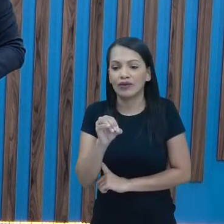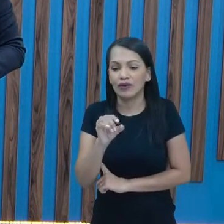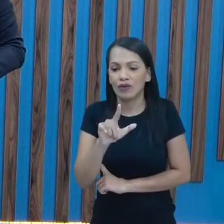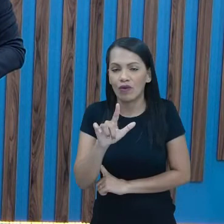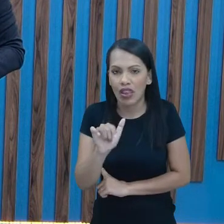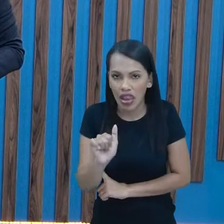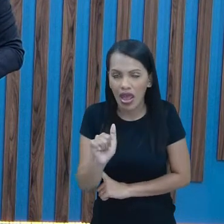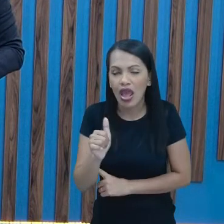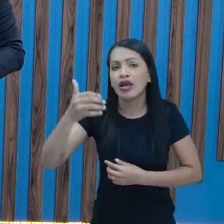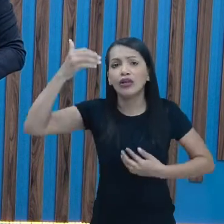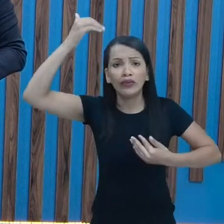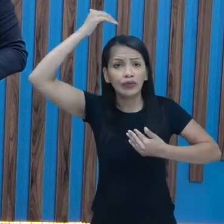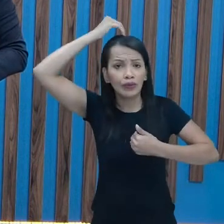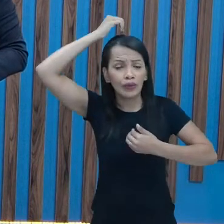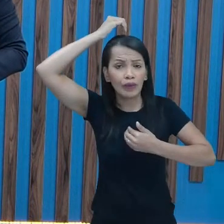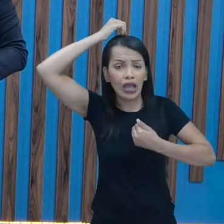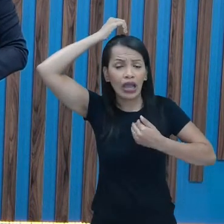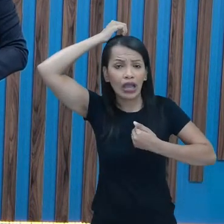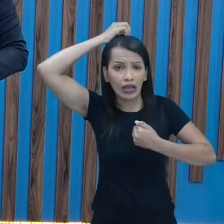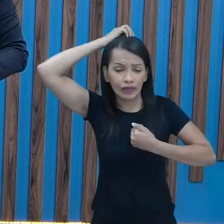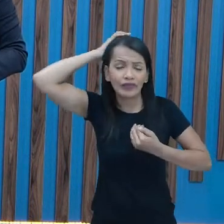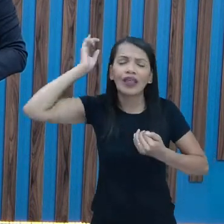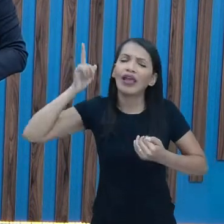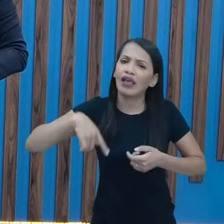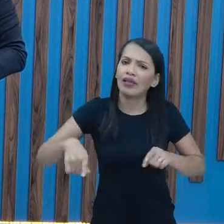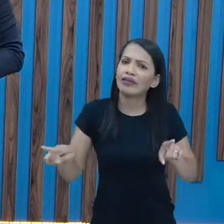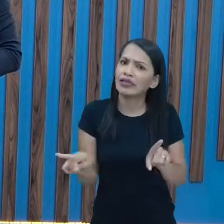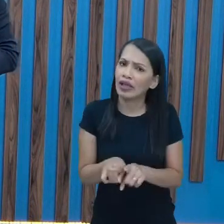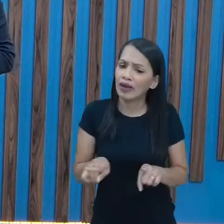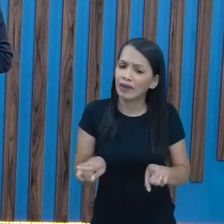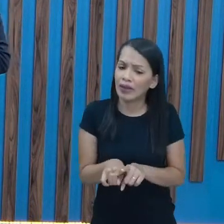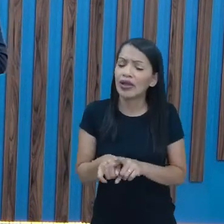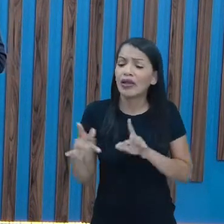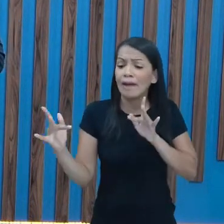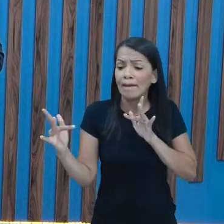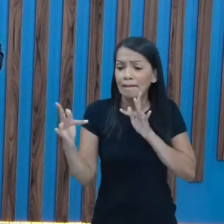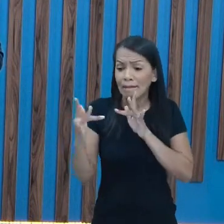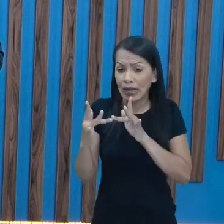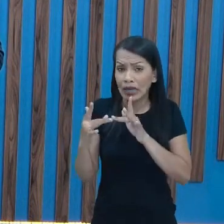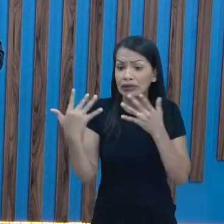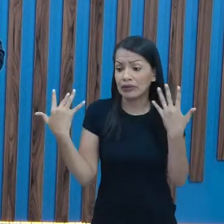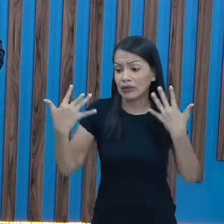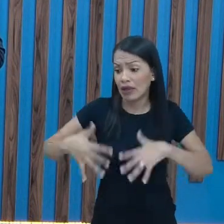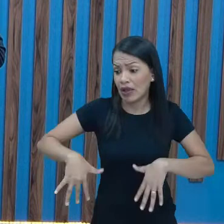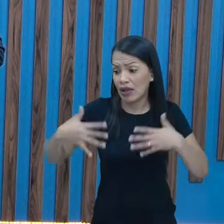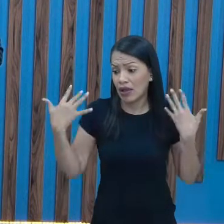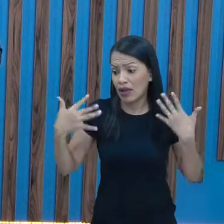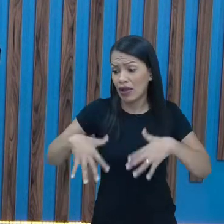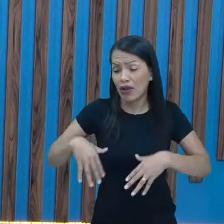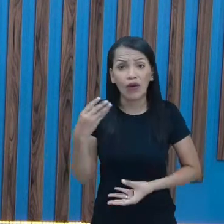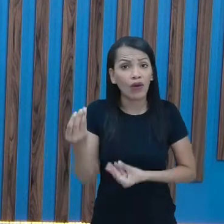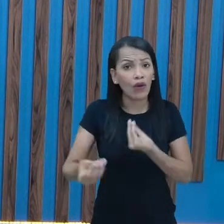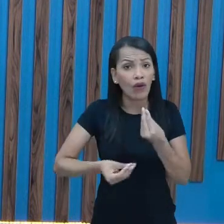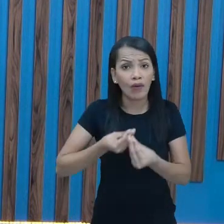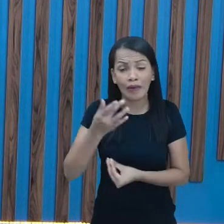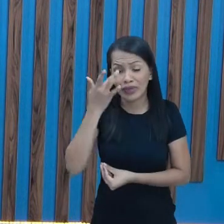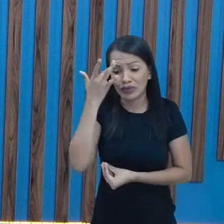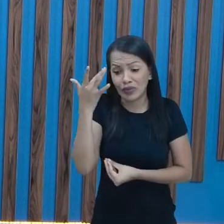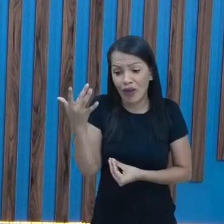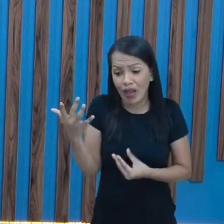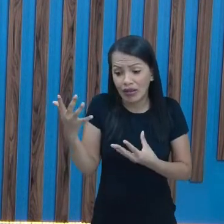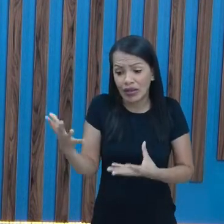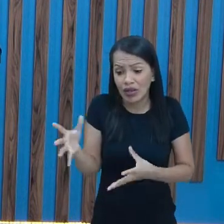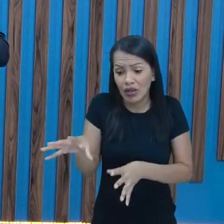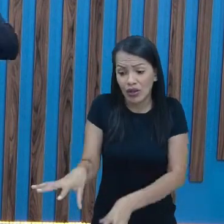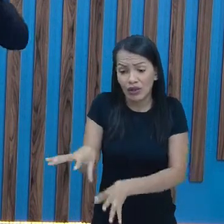tá? Então, essa varíola aí também é bastante contagiosa. E aí, como é que a pessoa pega?